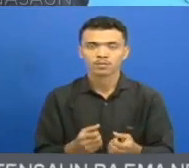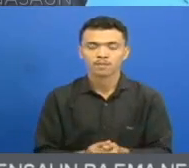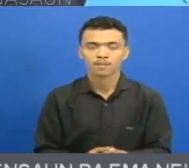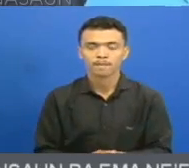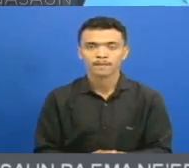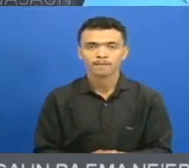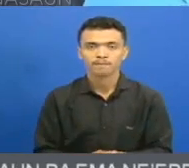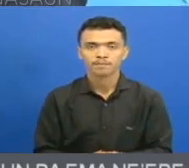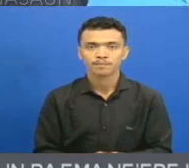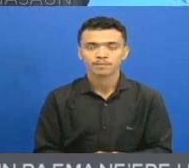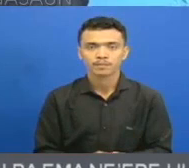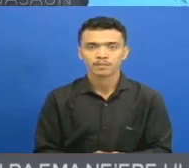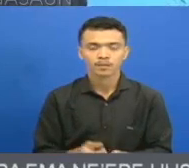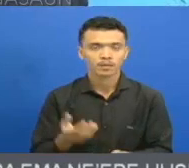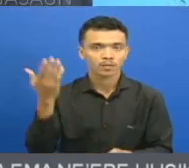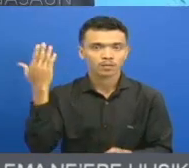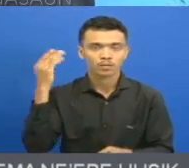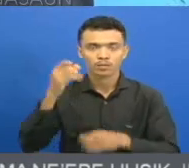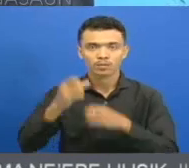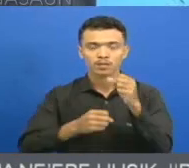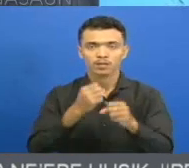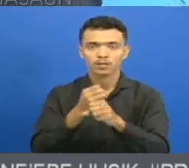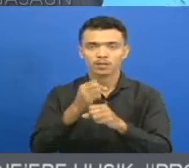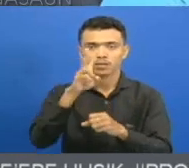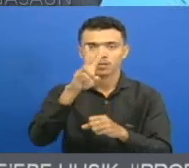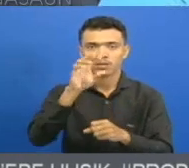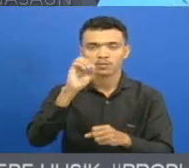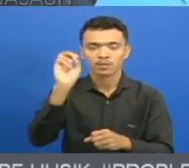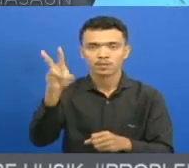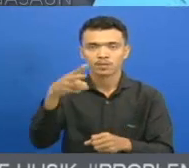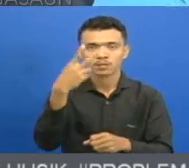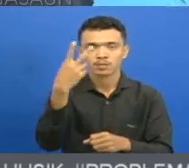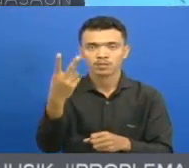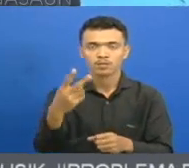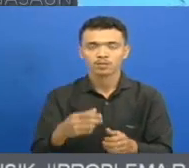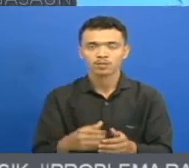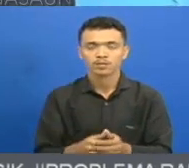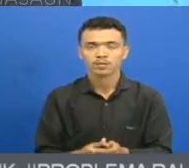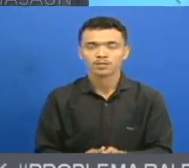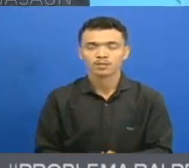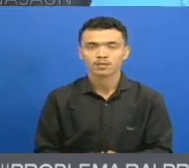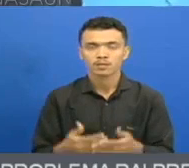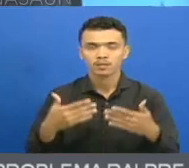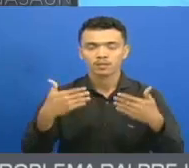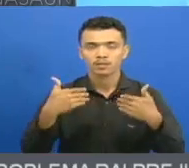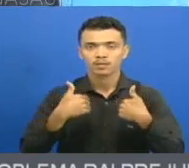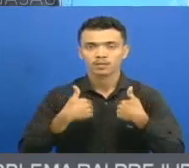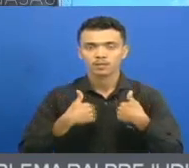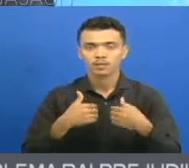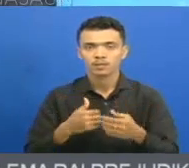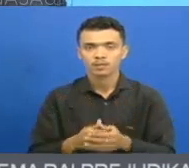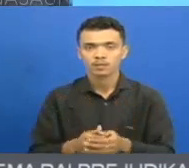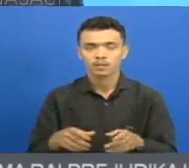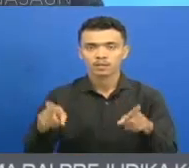Ulu, agulha 2012, moço oficial polícia. Uno favorece